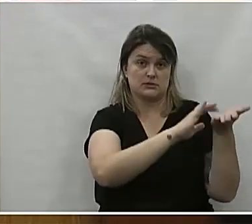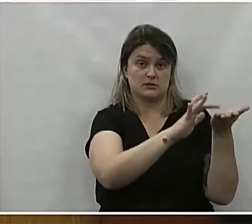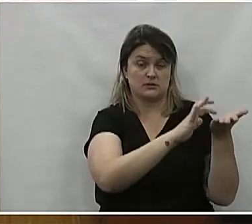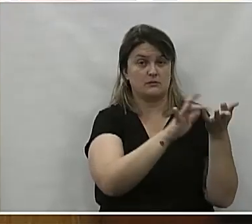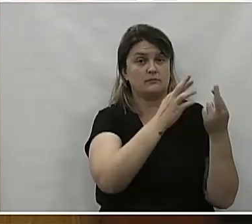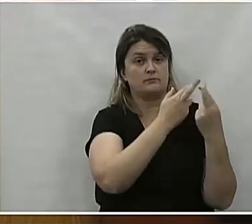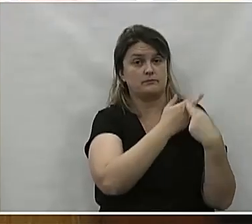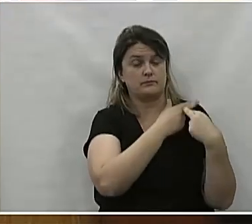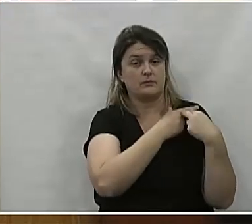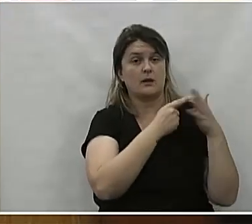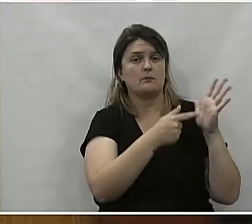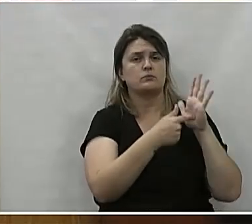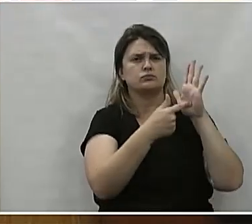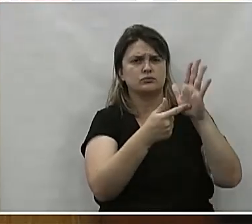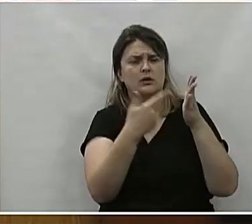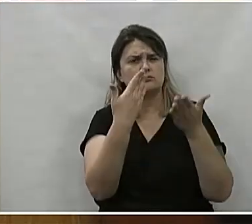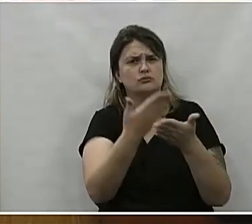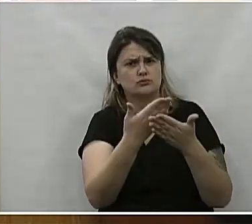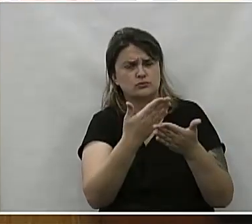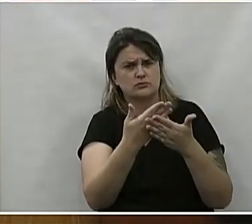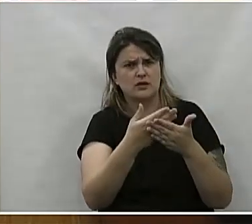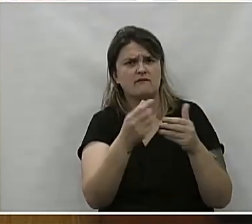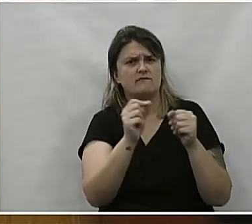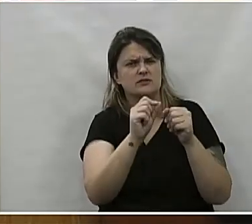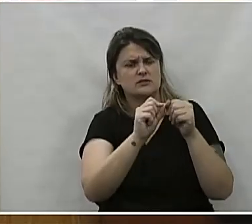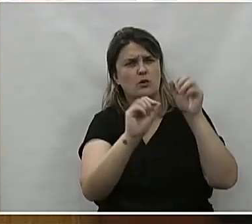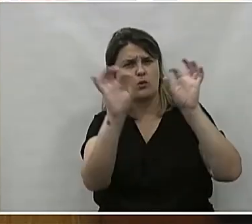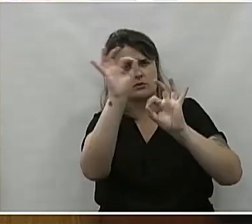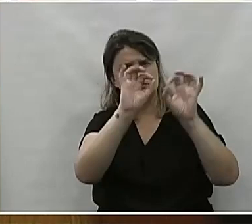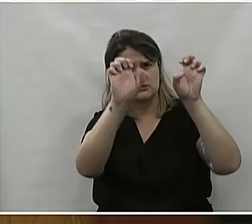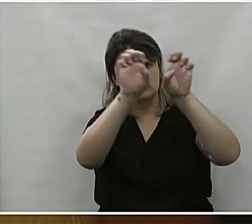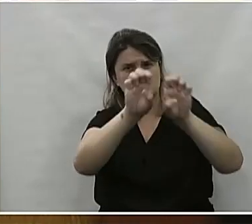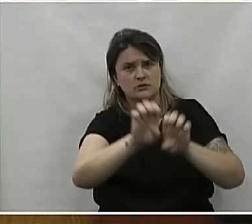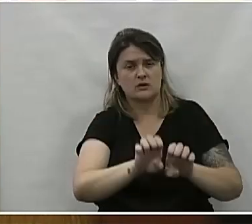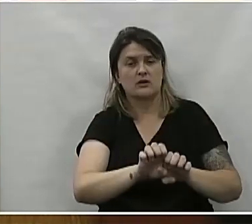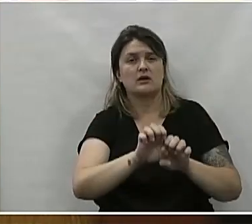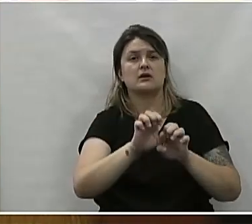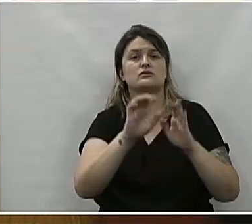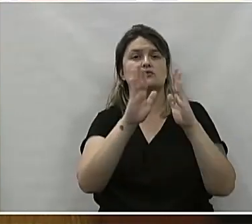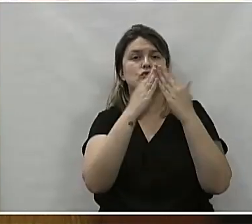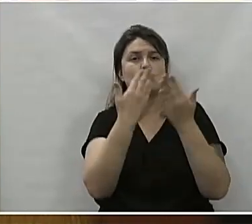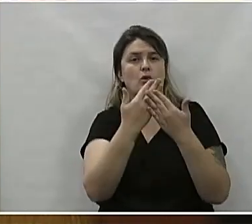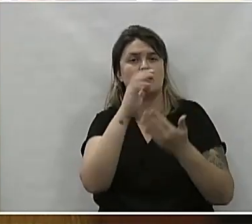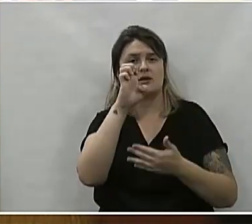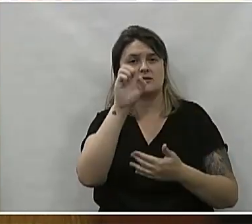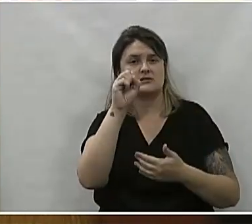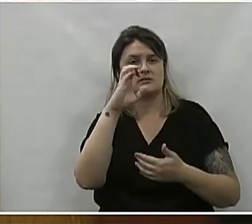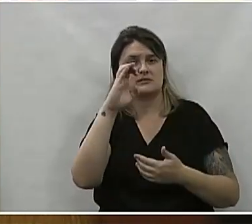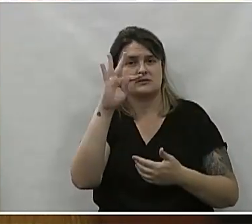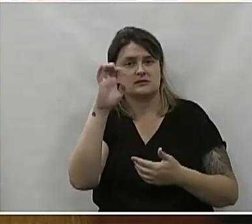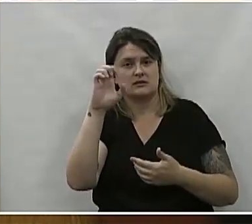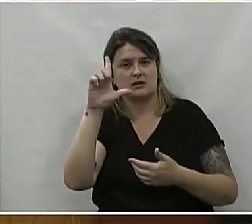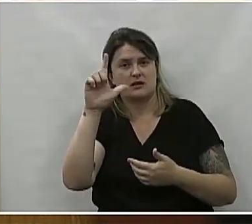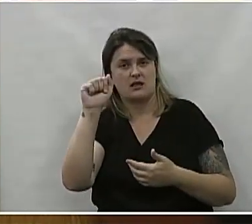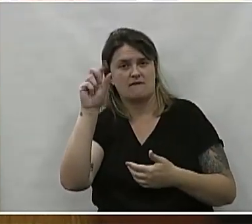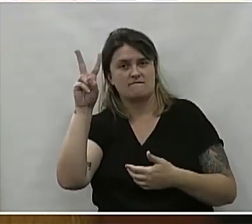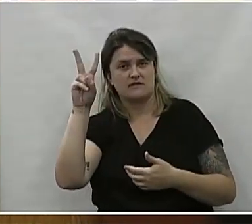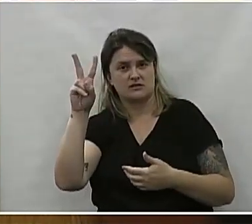competente Apresentem estudos para a reestruturação do semei Estela Venanço Caos Do bairro São Gabriel dessa cidade